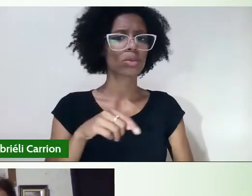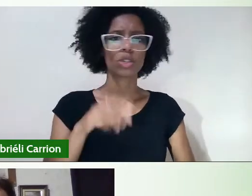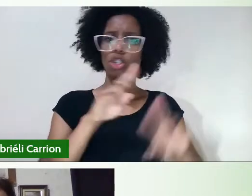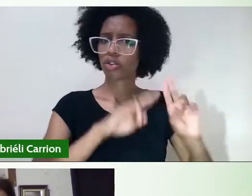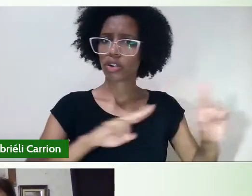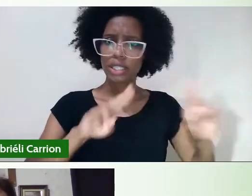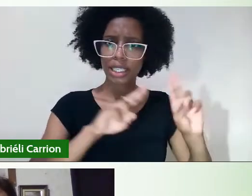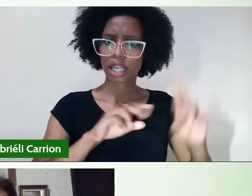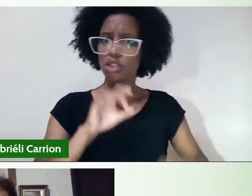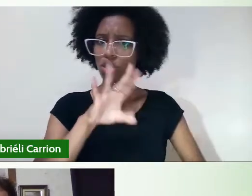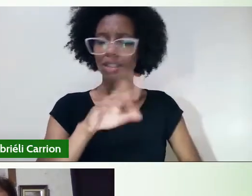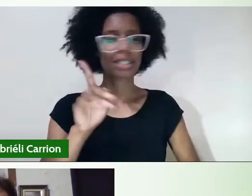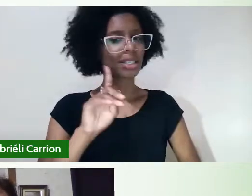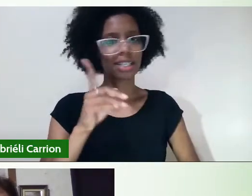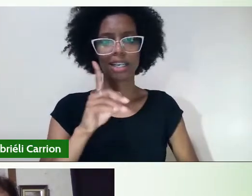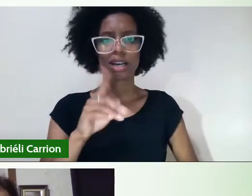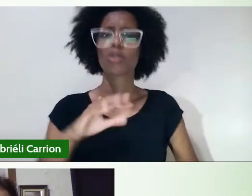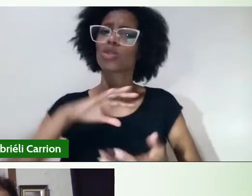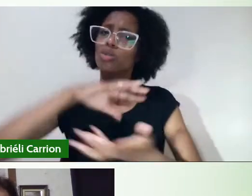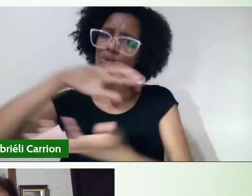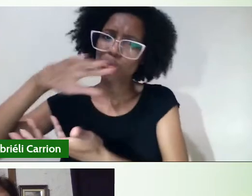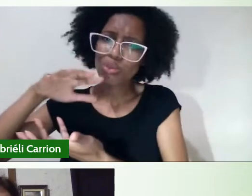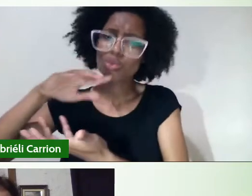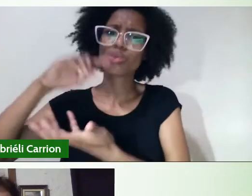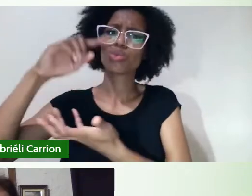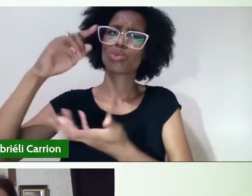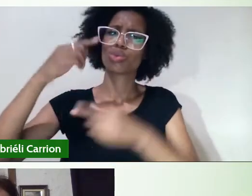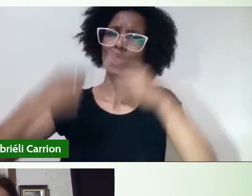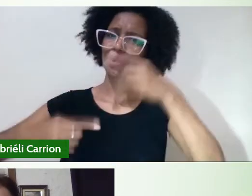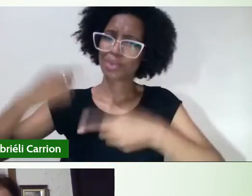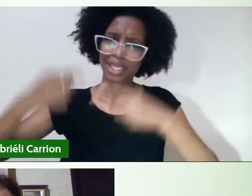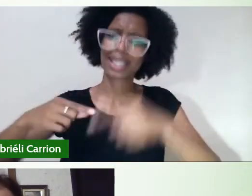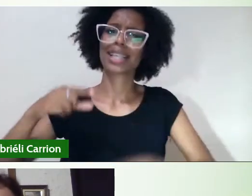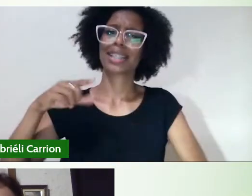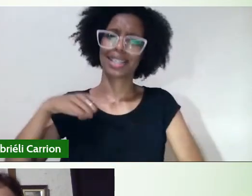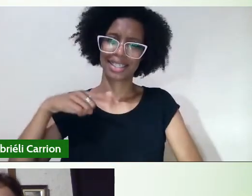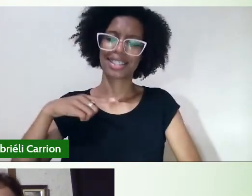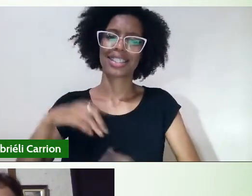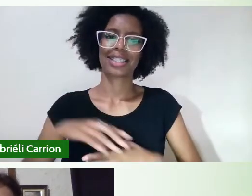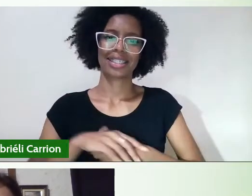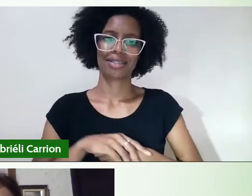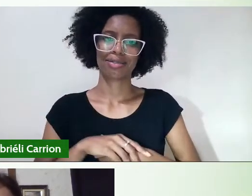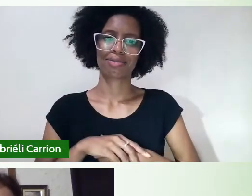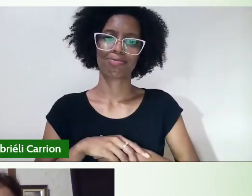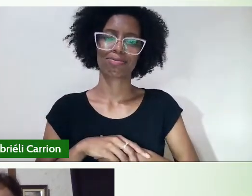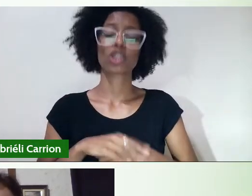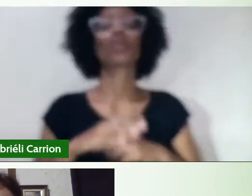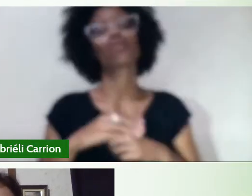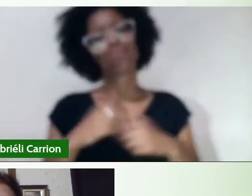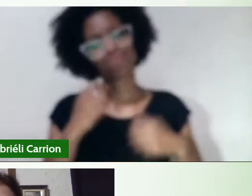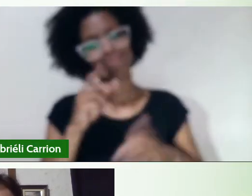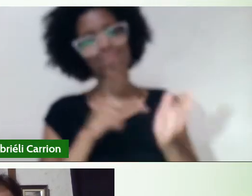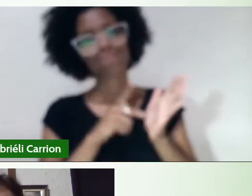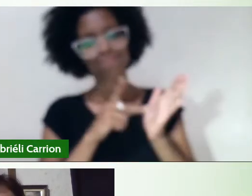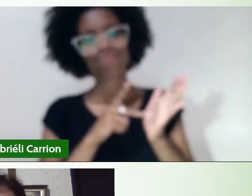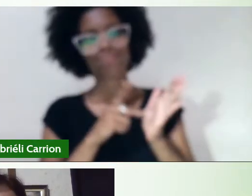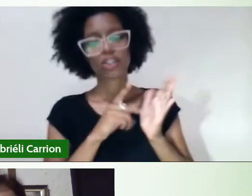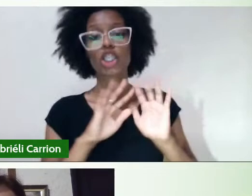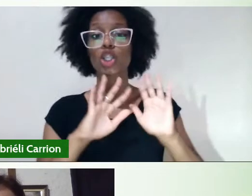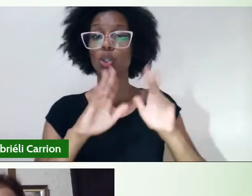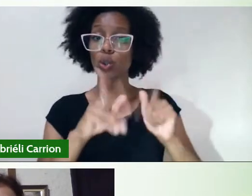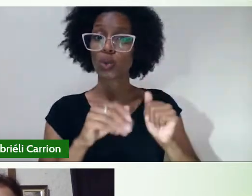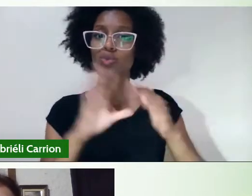um projeto de nação que a gente quer. Que coisa boa, que todos possamos nos somar nisso aí,